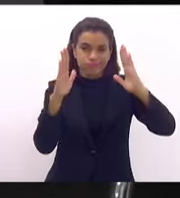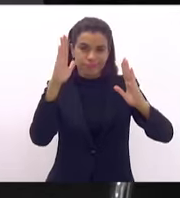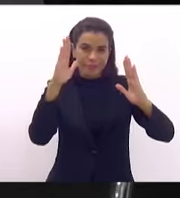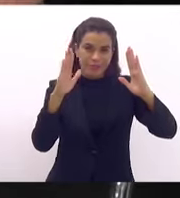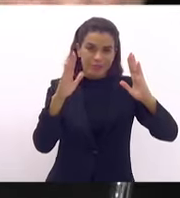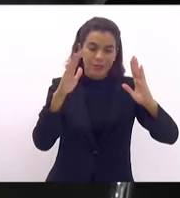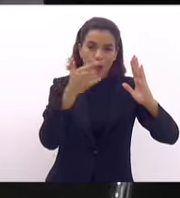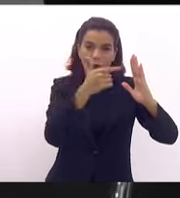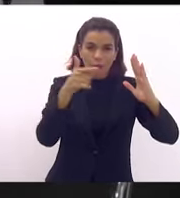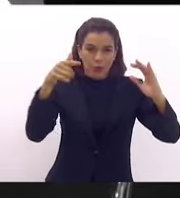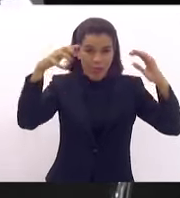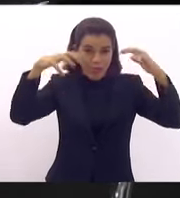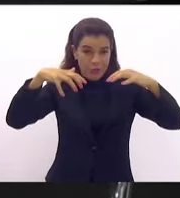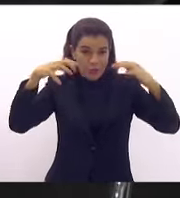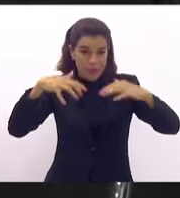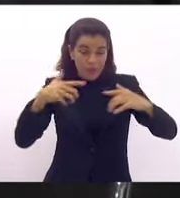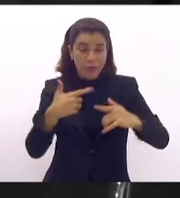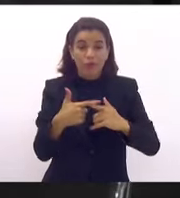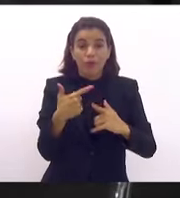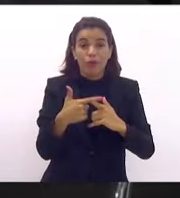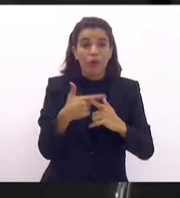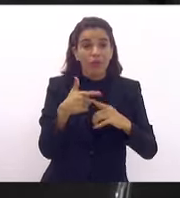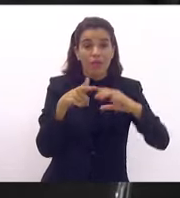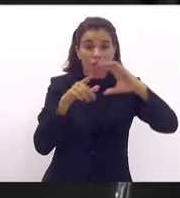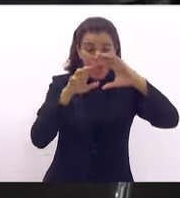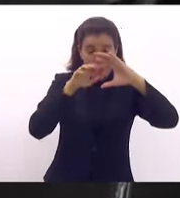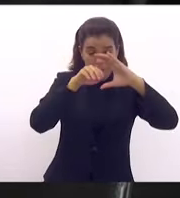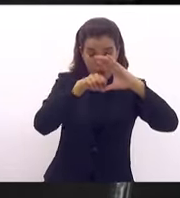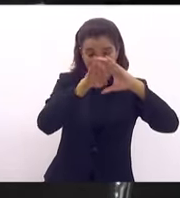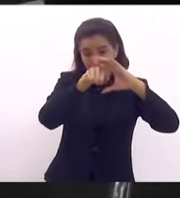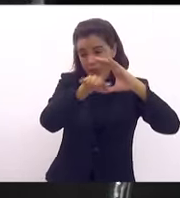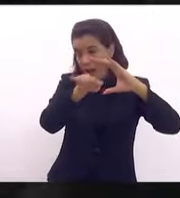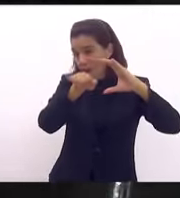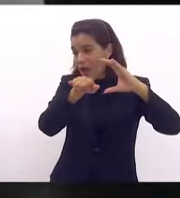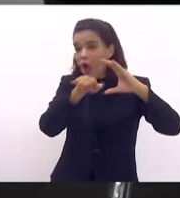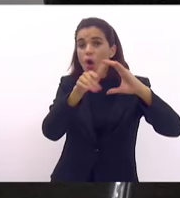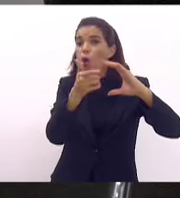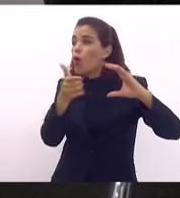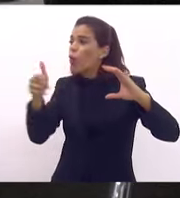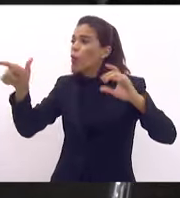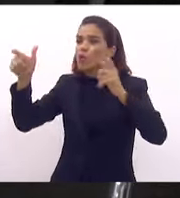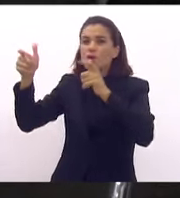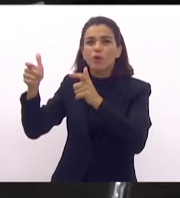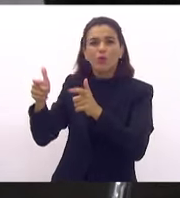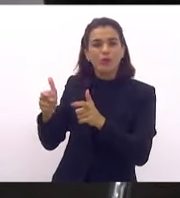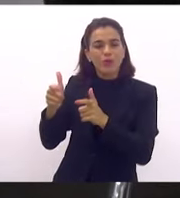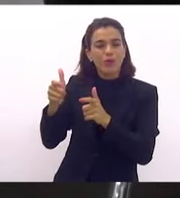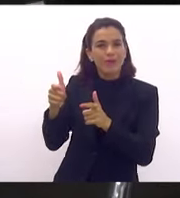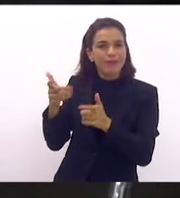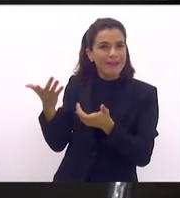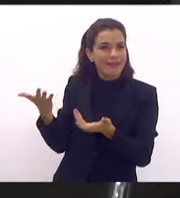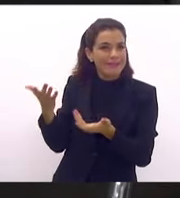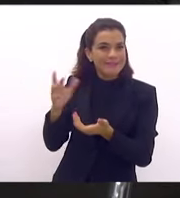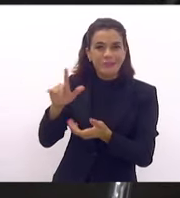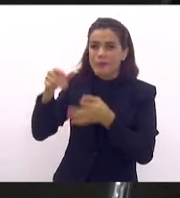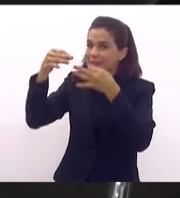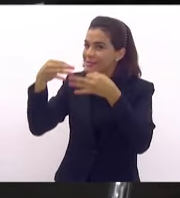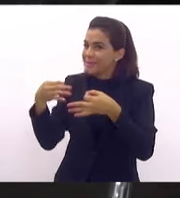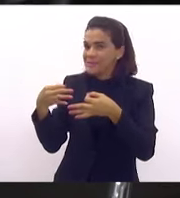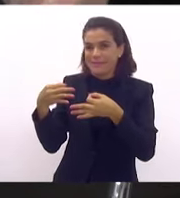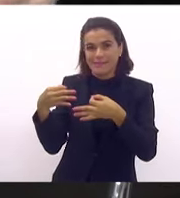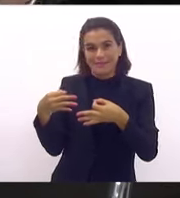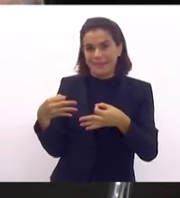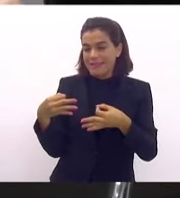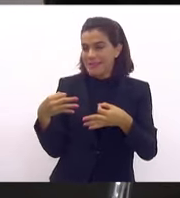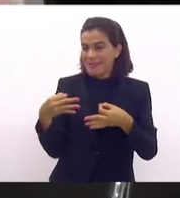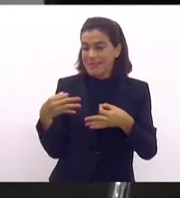Porque essa galeria vai ser lançada em algum outro lugar. Muitas vezes, esse outro lugar não é o destino final. Então,